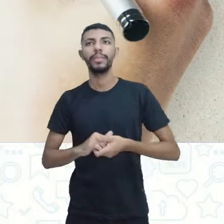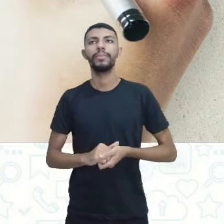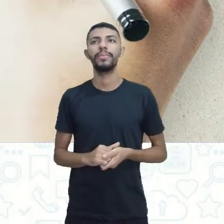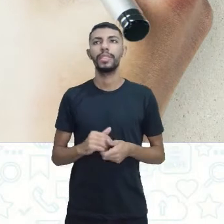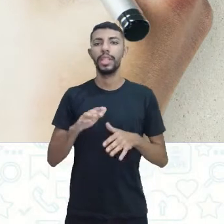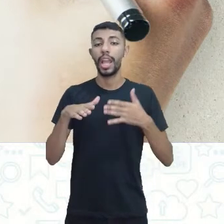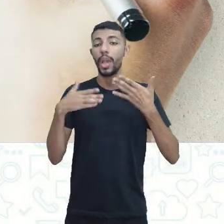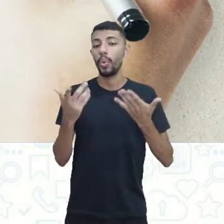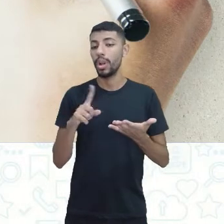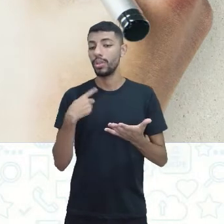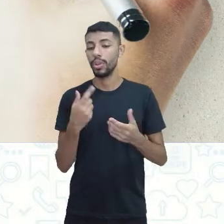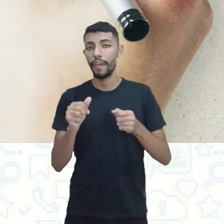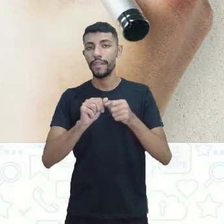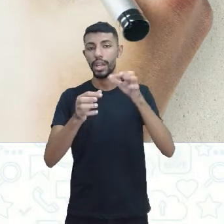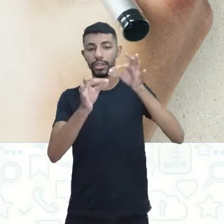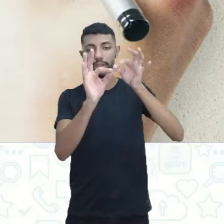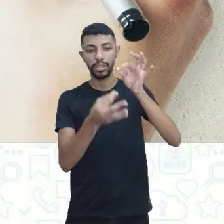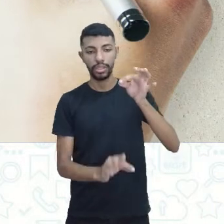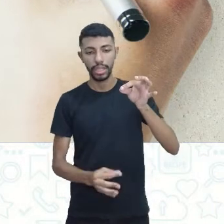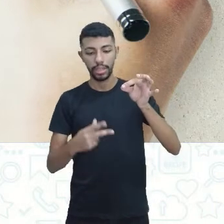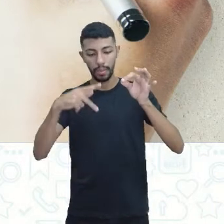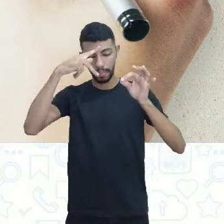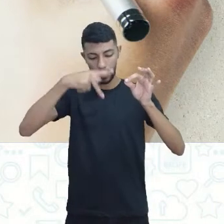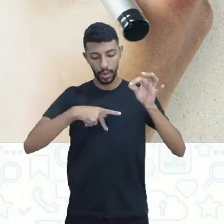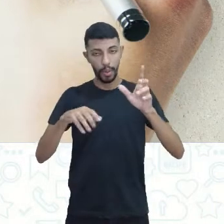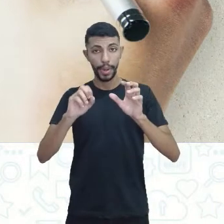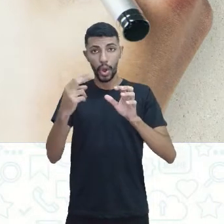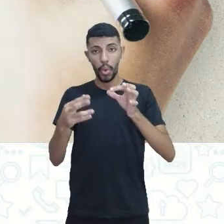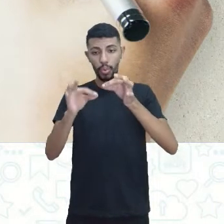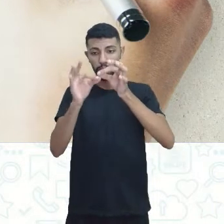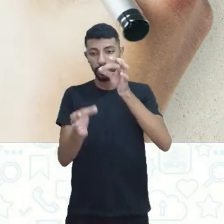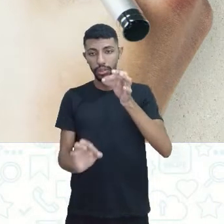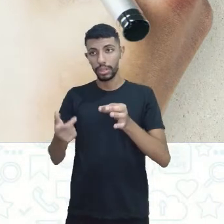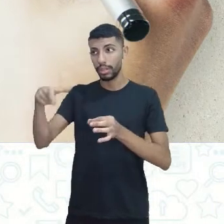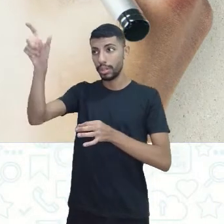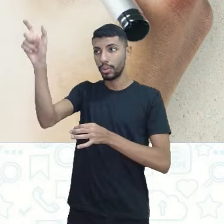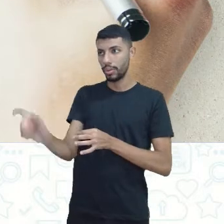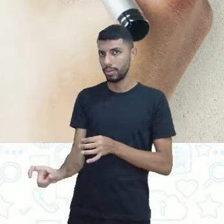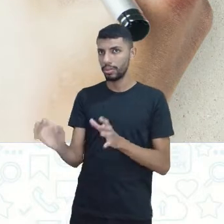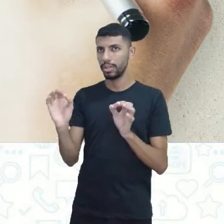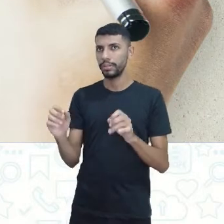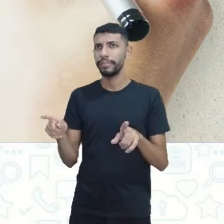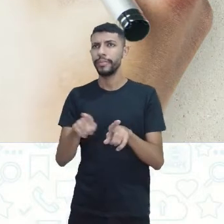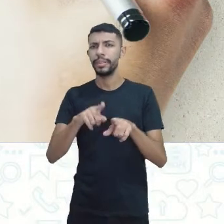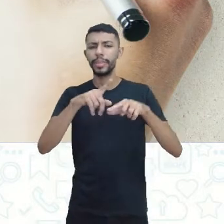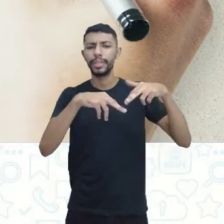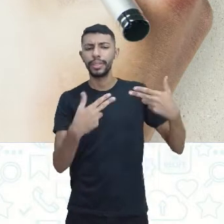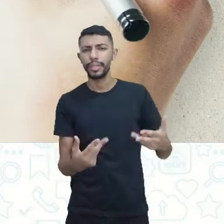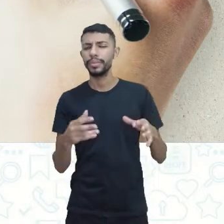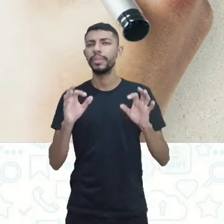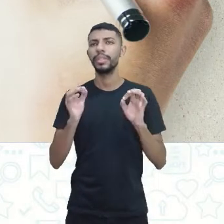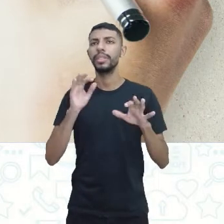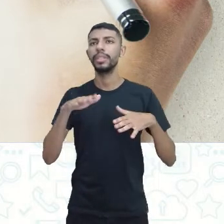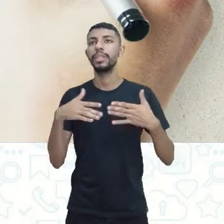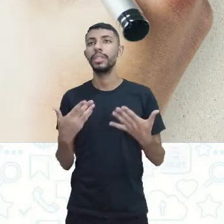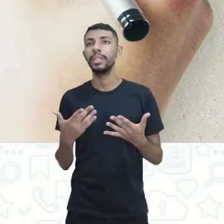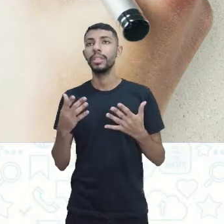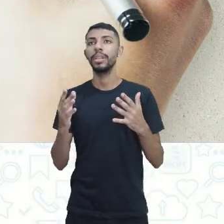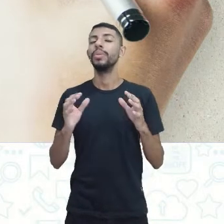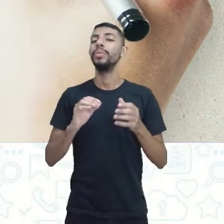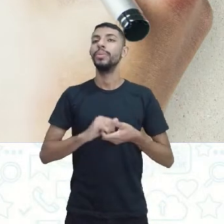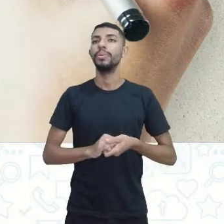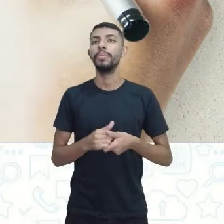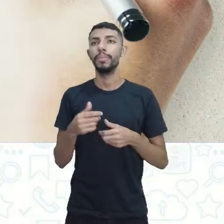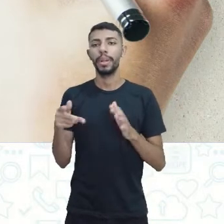e a descrição do outro, outras pessoas ou seres e objetos, a escolha dos signos para a